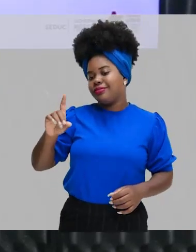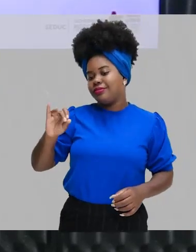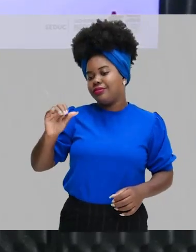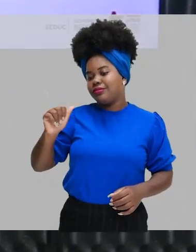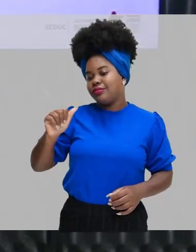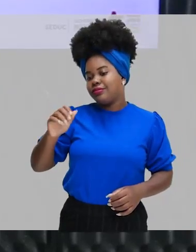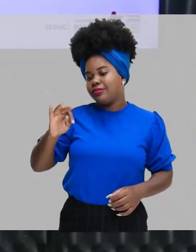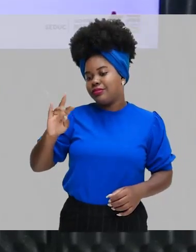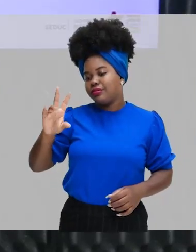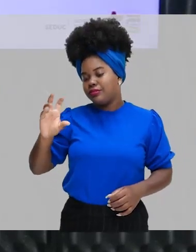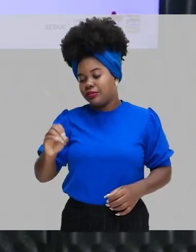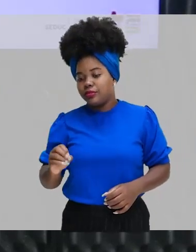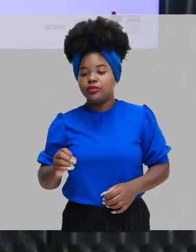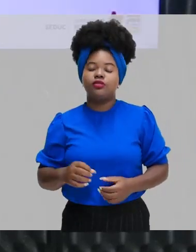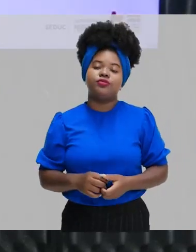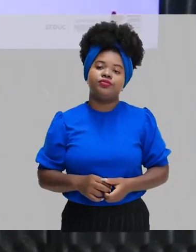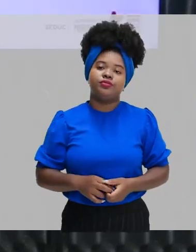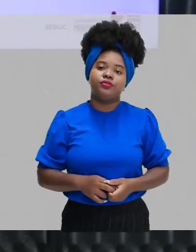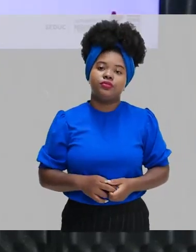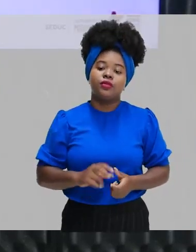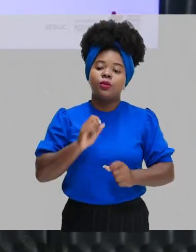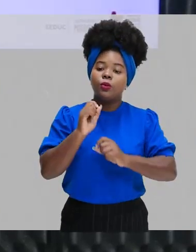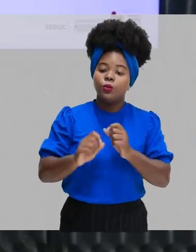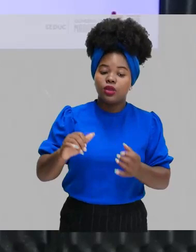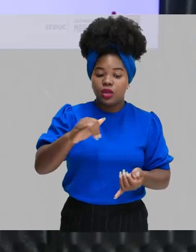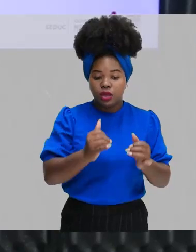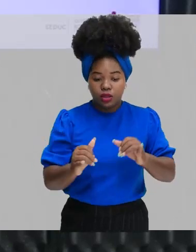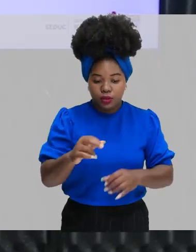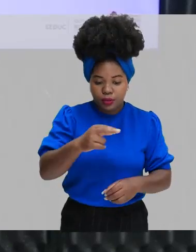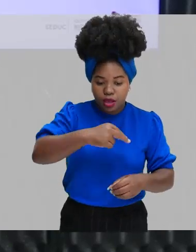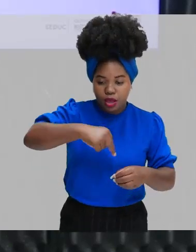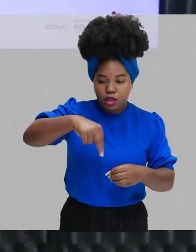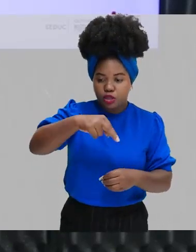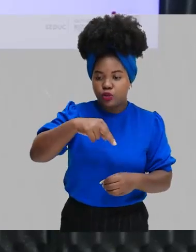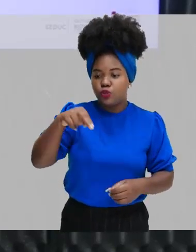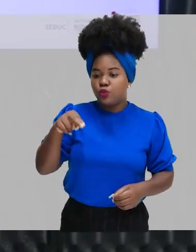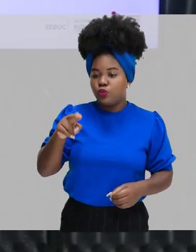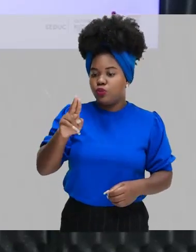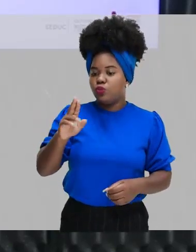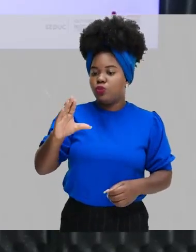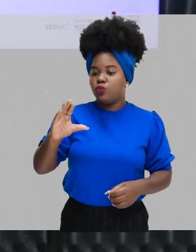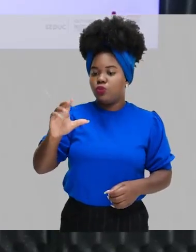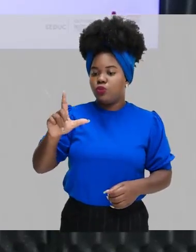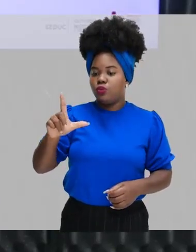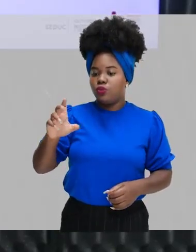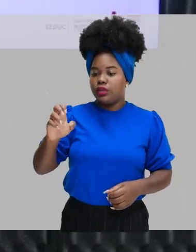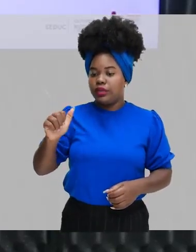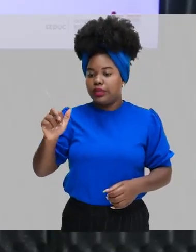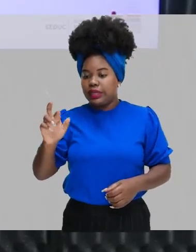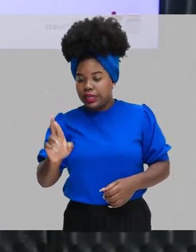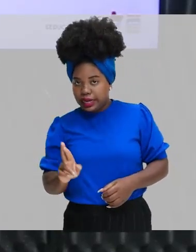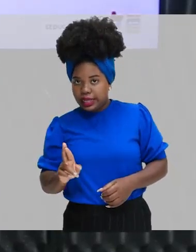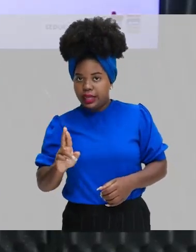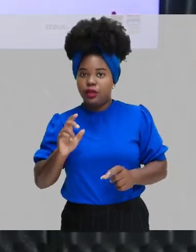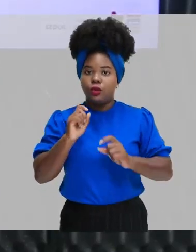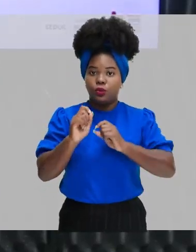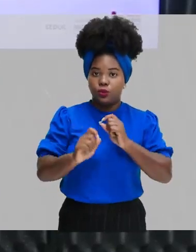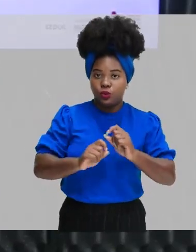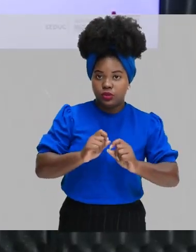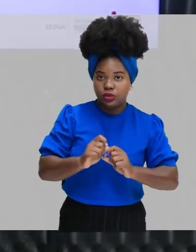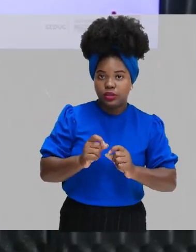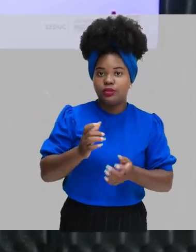eh nuclear por química nuclear porque esses fenômenos radioativos essas